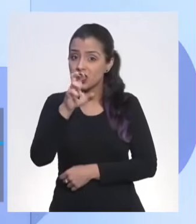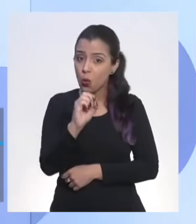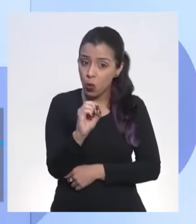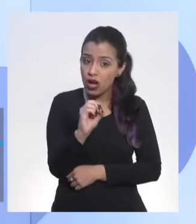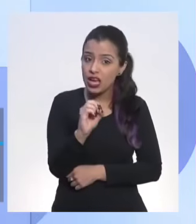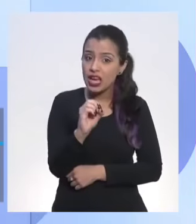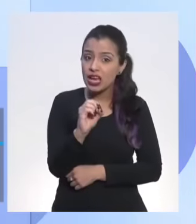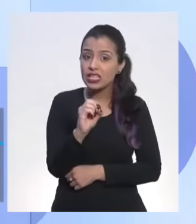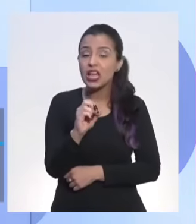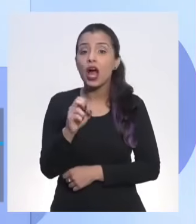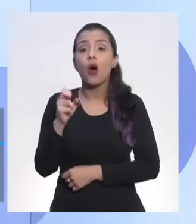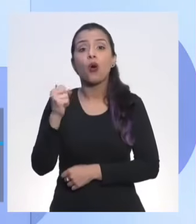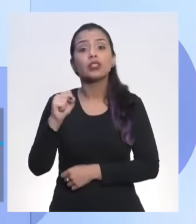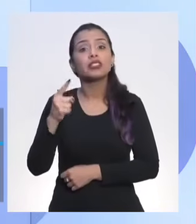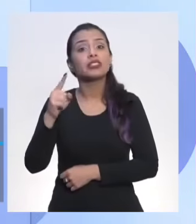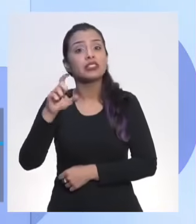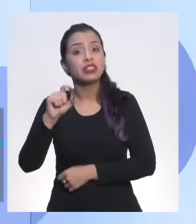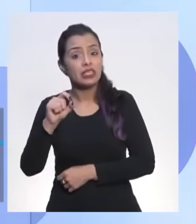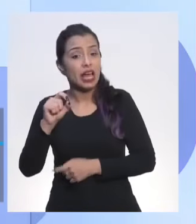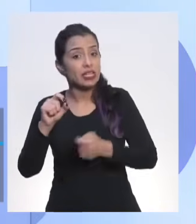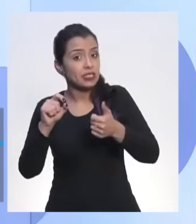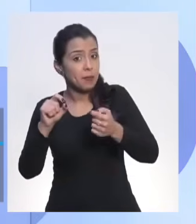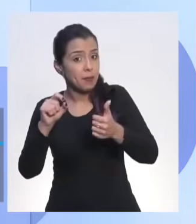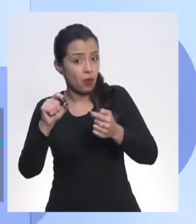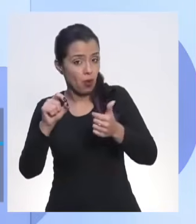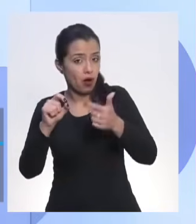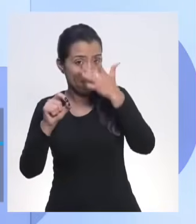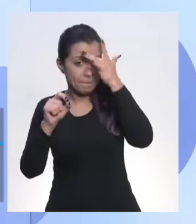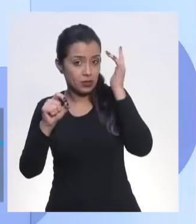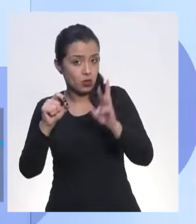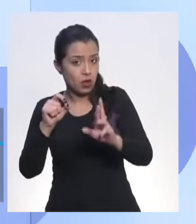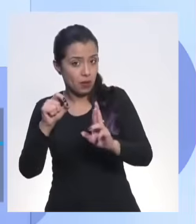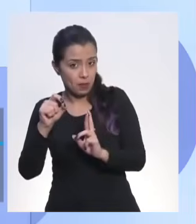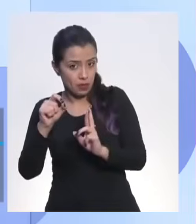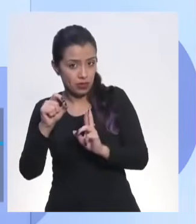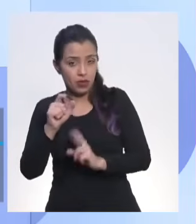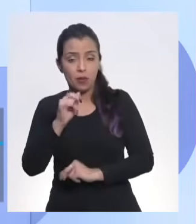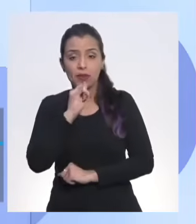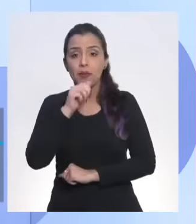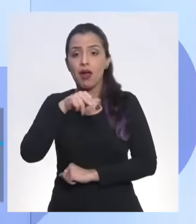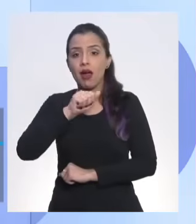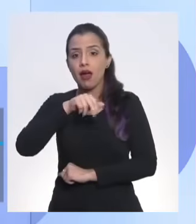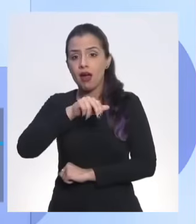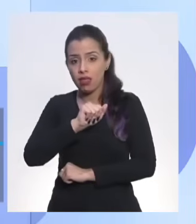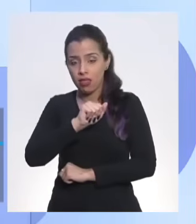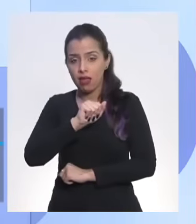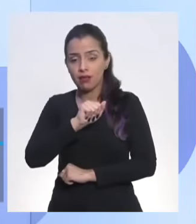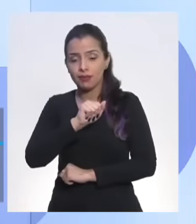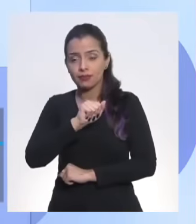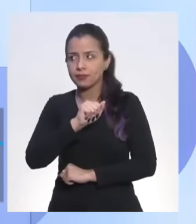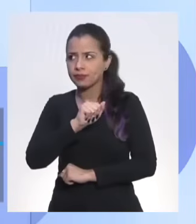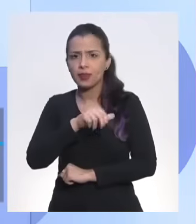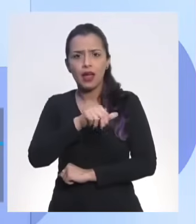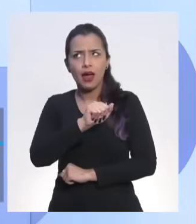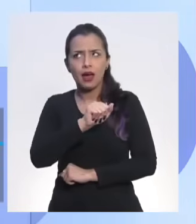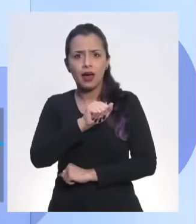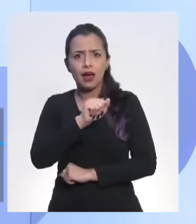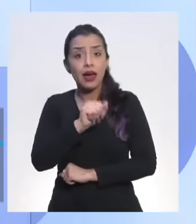850. 810 são poucos que eu vi por aqui, ó. A Ana, acho que é, não,